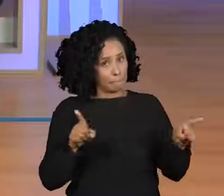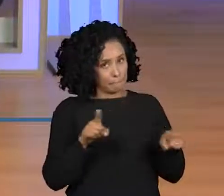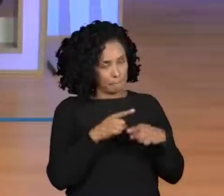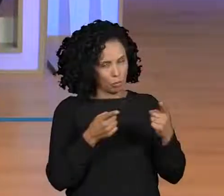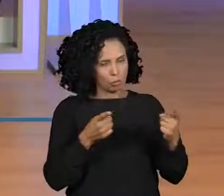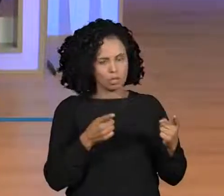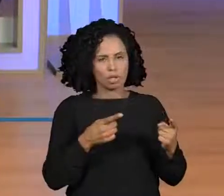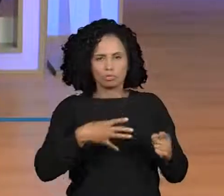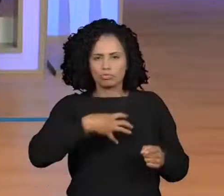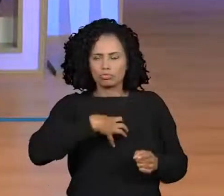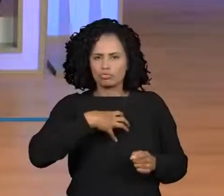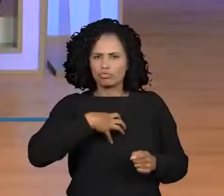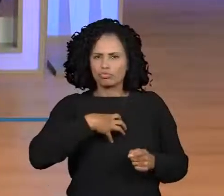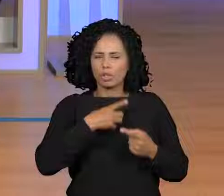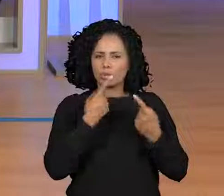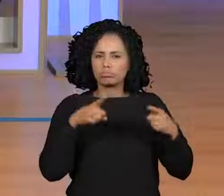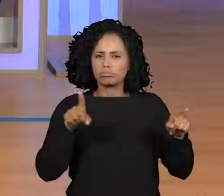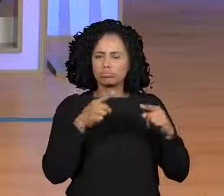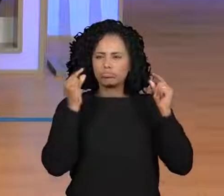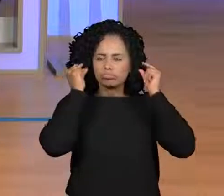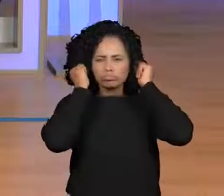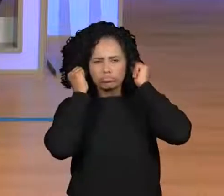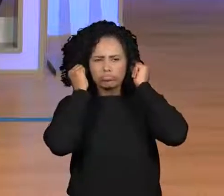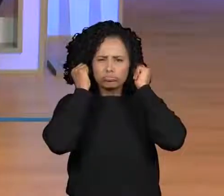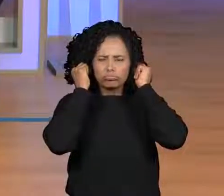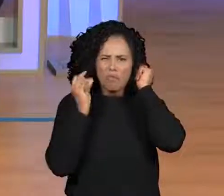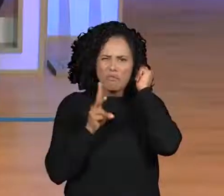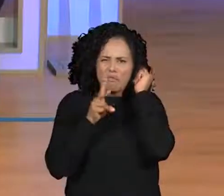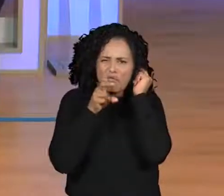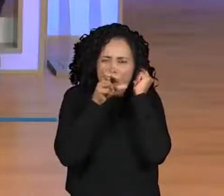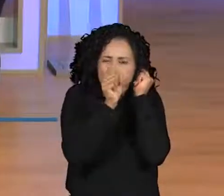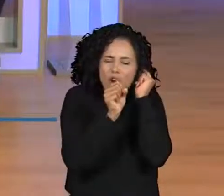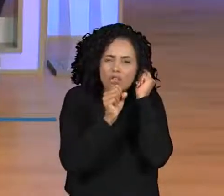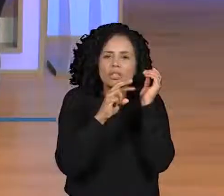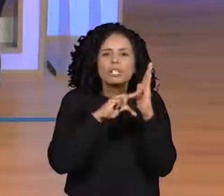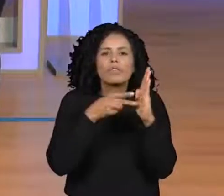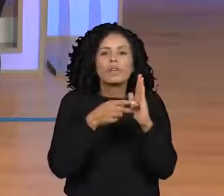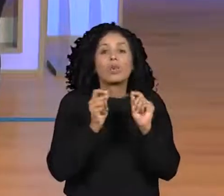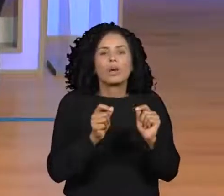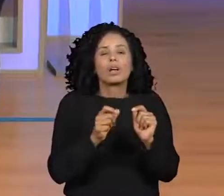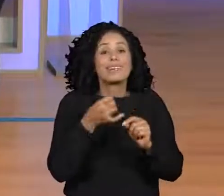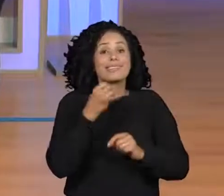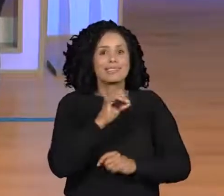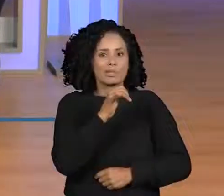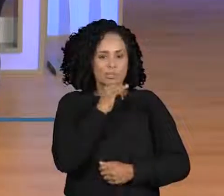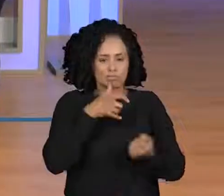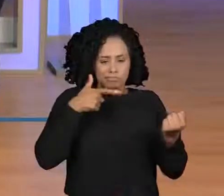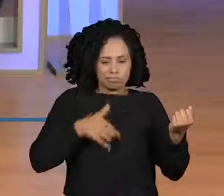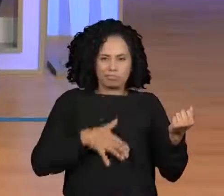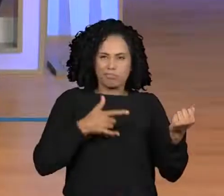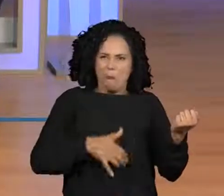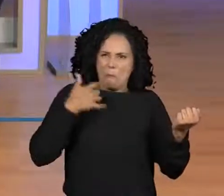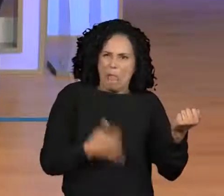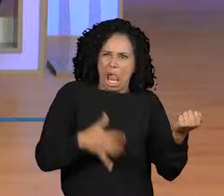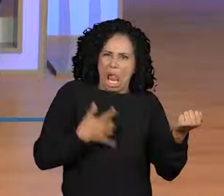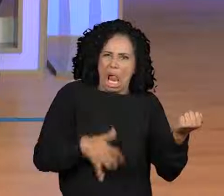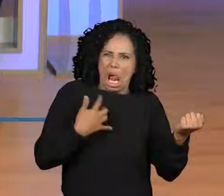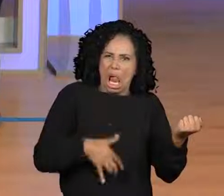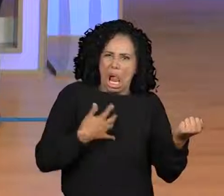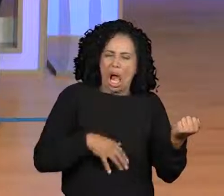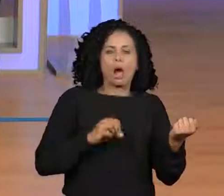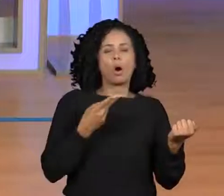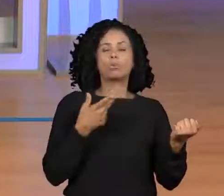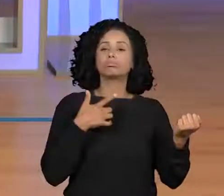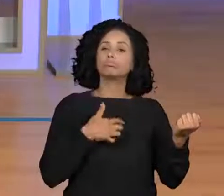intensidade é você tocar um instrumento mais fraco ou mais forte. Basicamente, resumindo, é